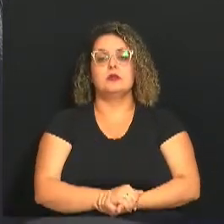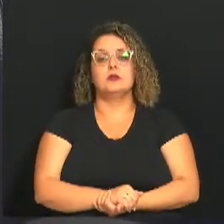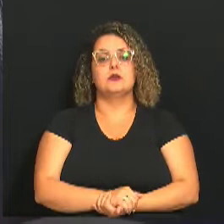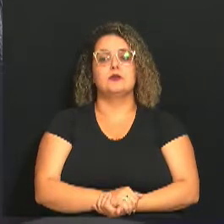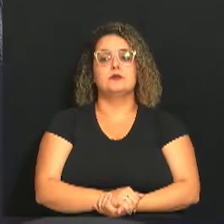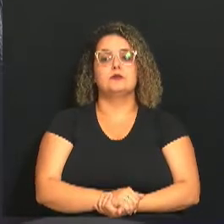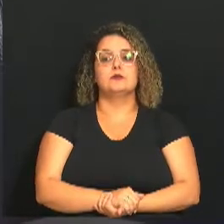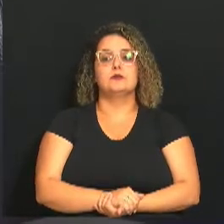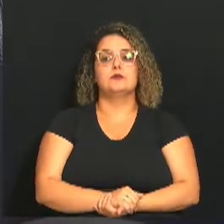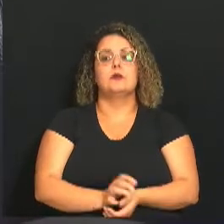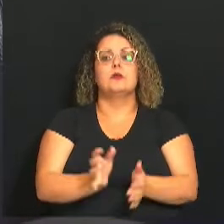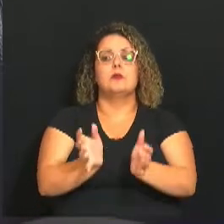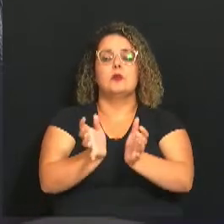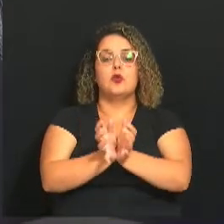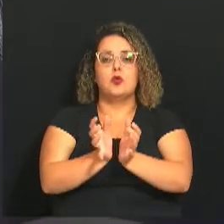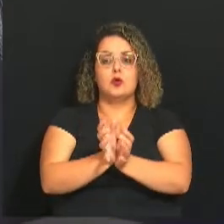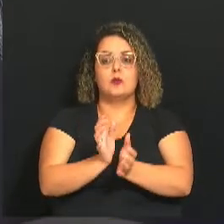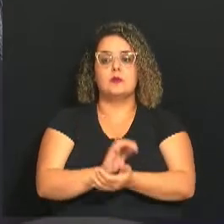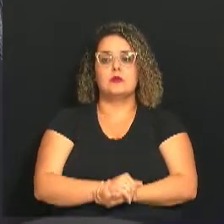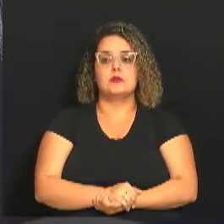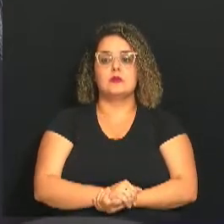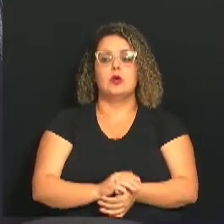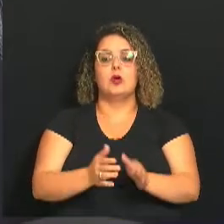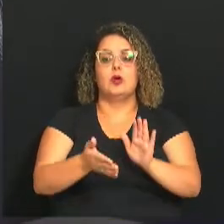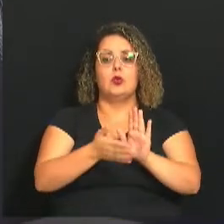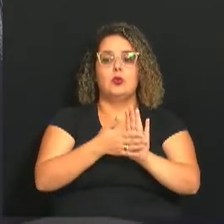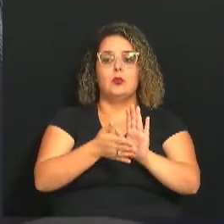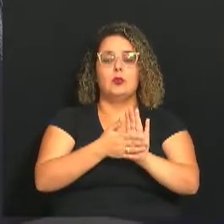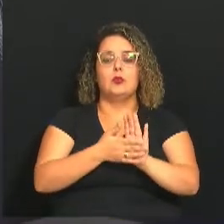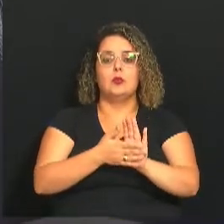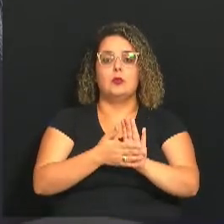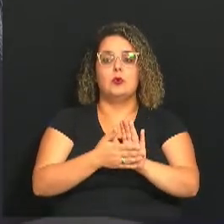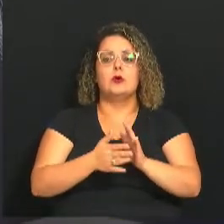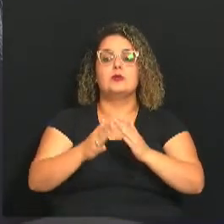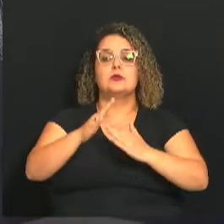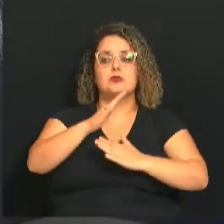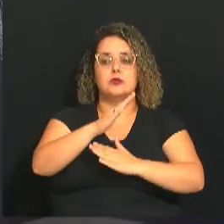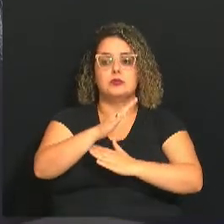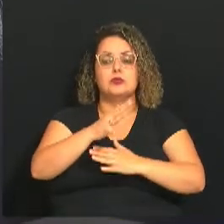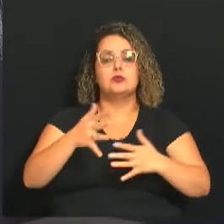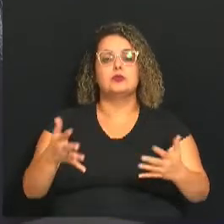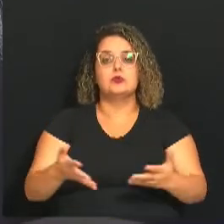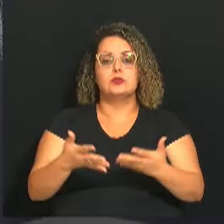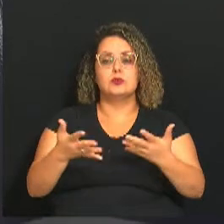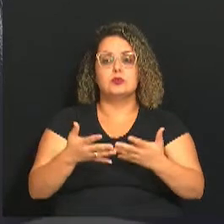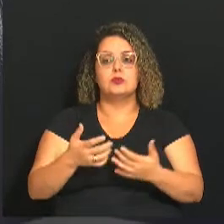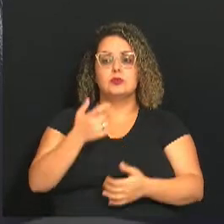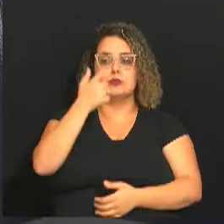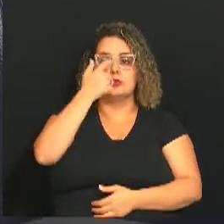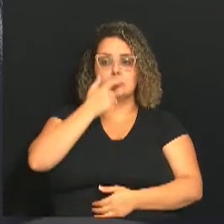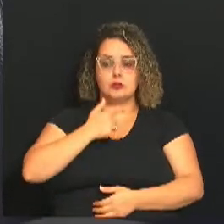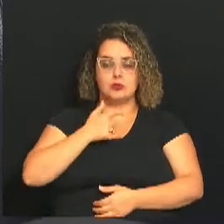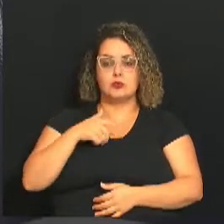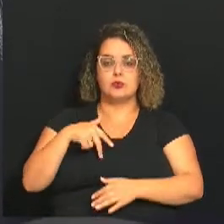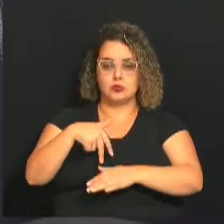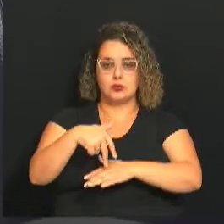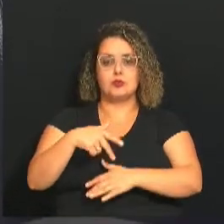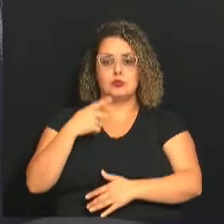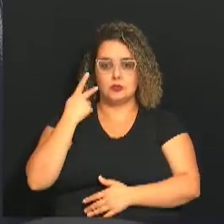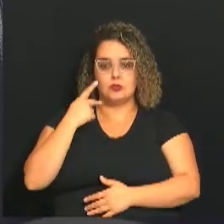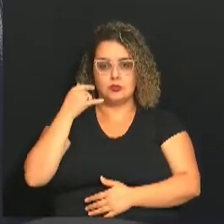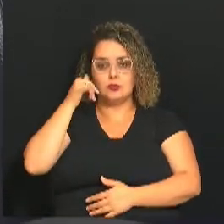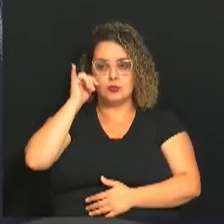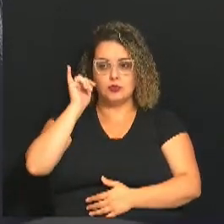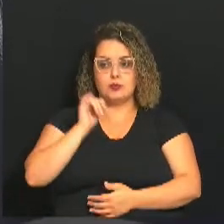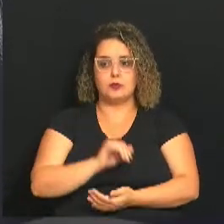Essa comissão foi proposta à casa por iniciativa desse vereador e também é composta